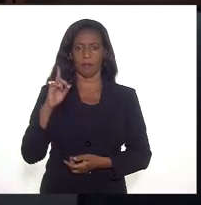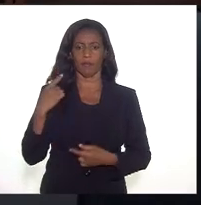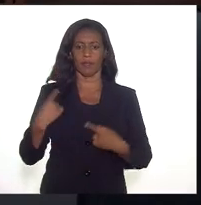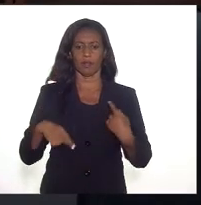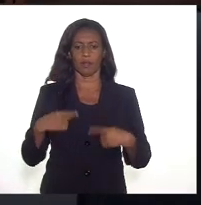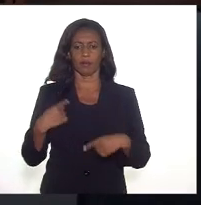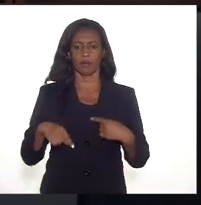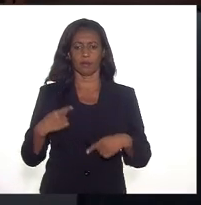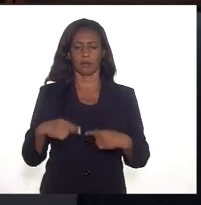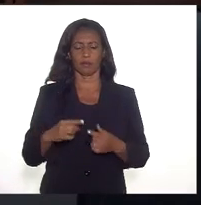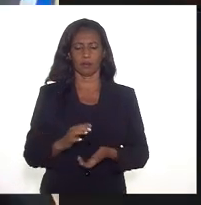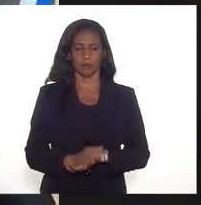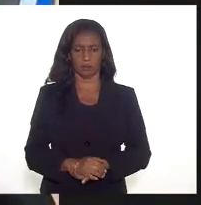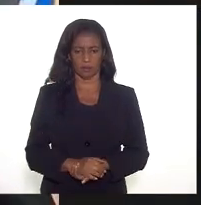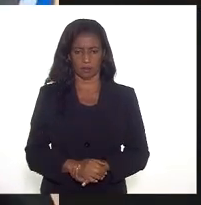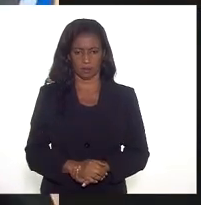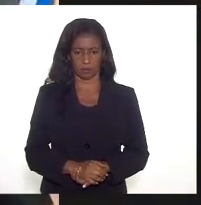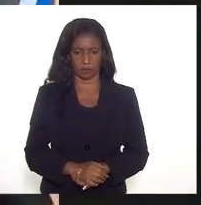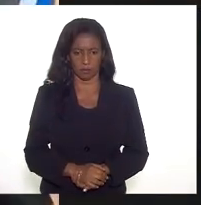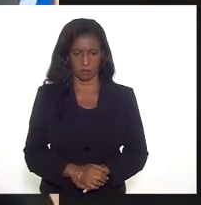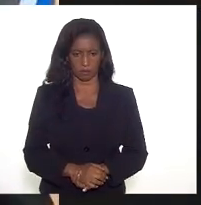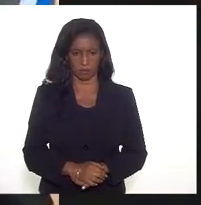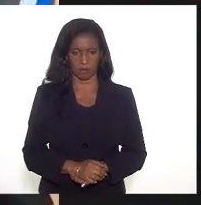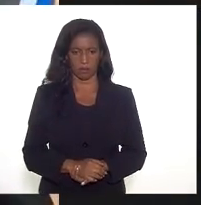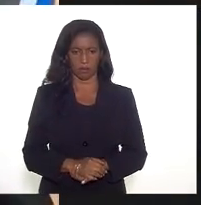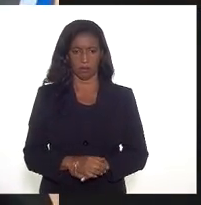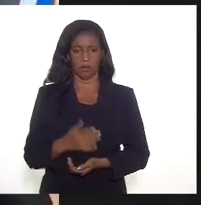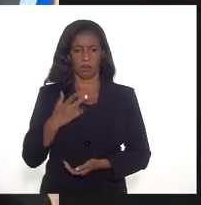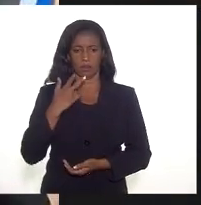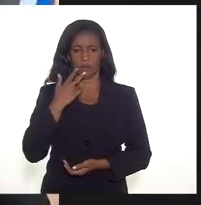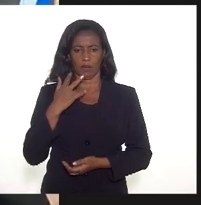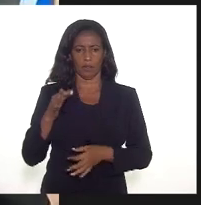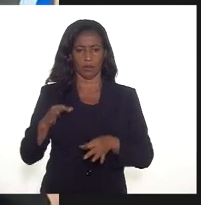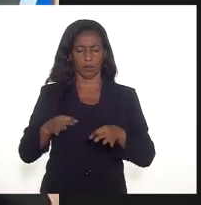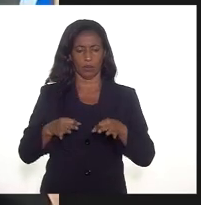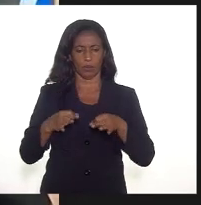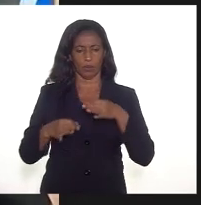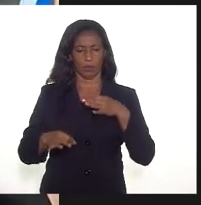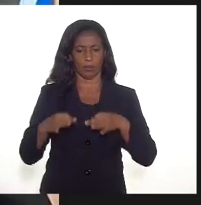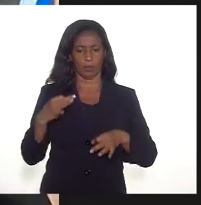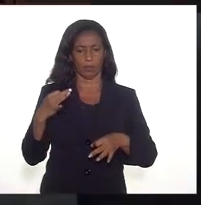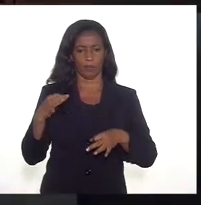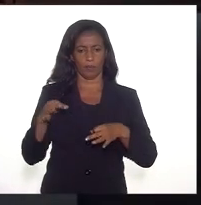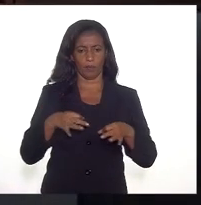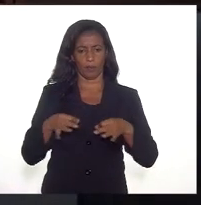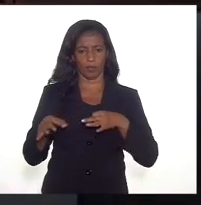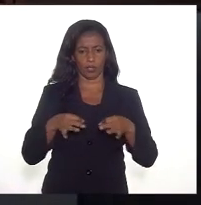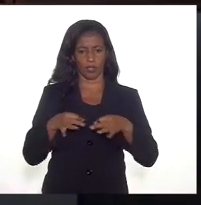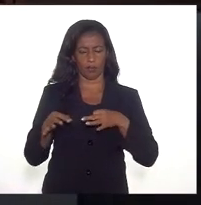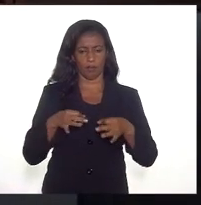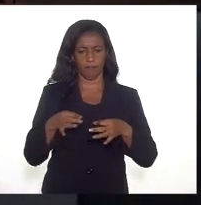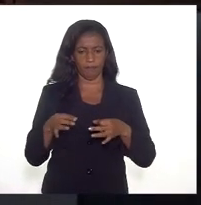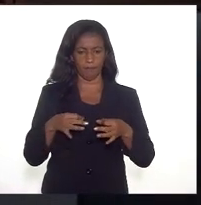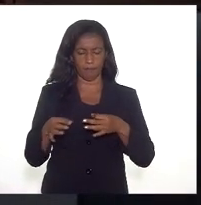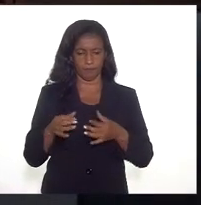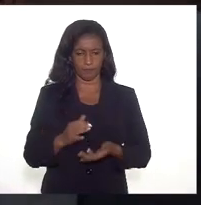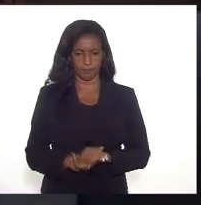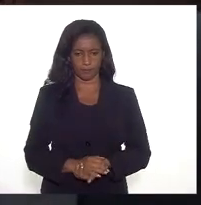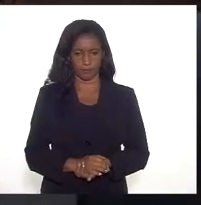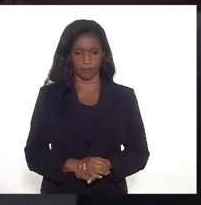Por favor. Eu queria colocar aqui um pouquinho do nosso projeto, do meu pensamento do projeto. Por favor, Wellington.